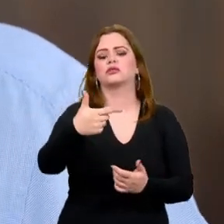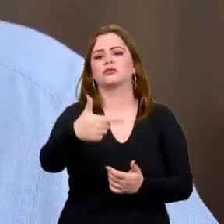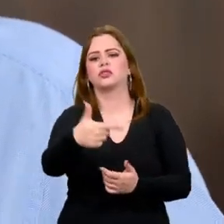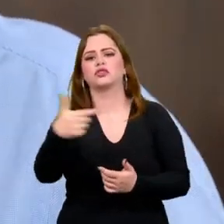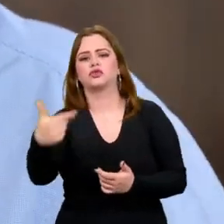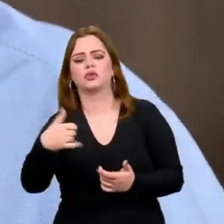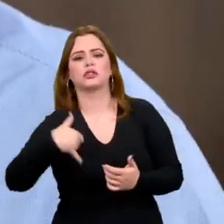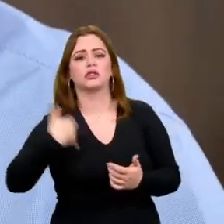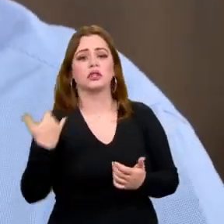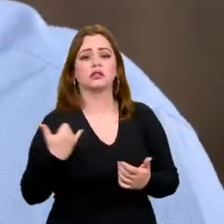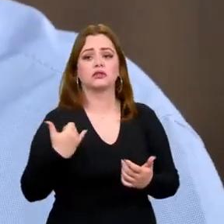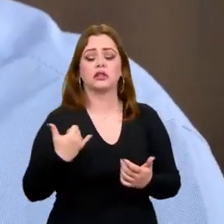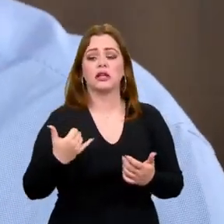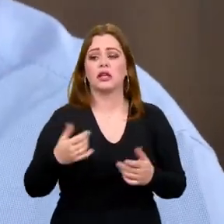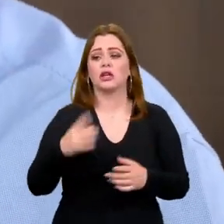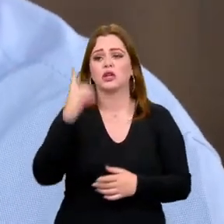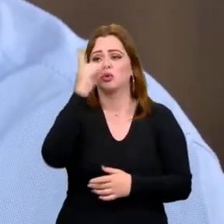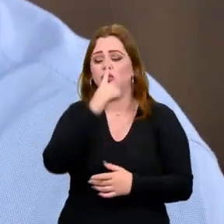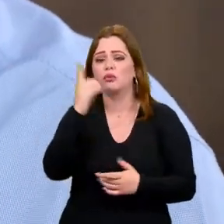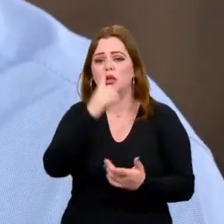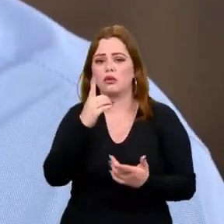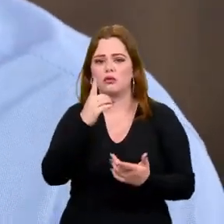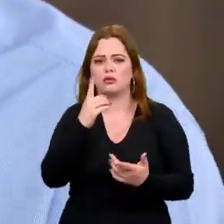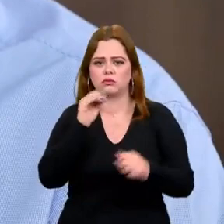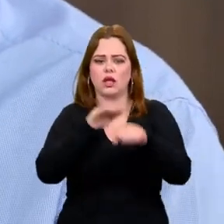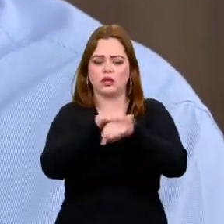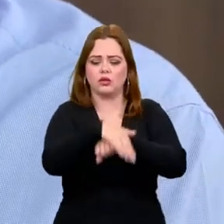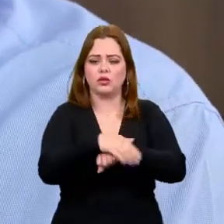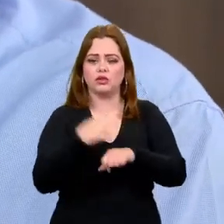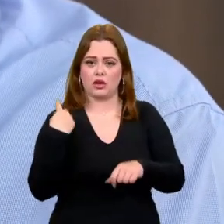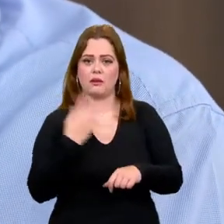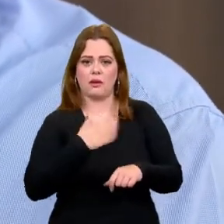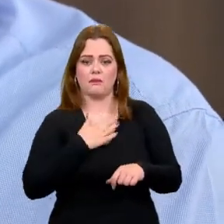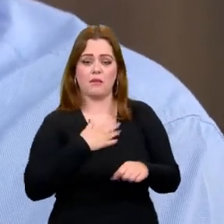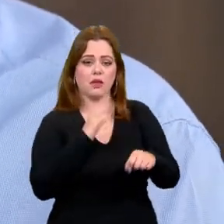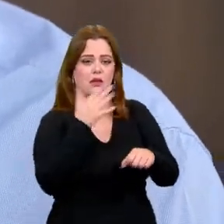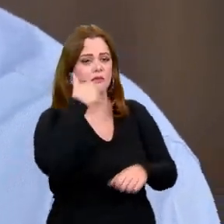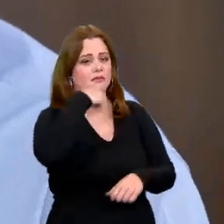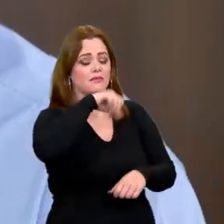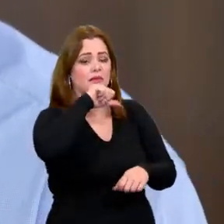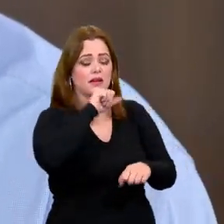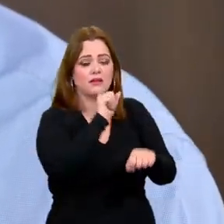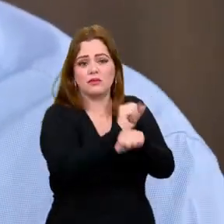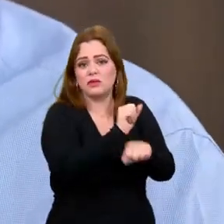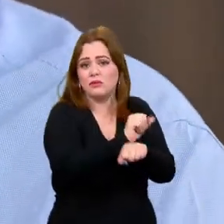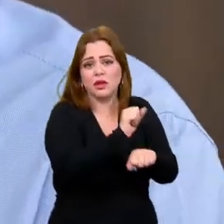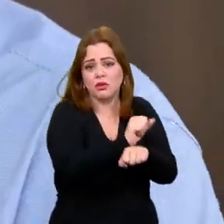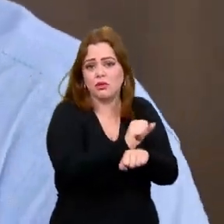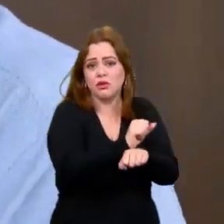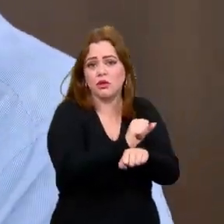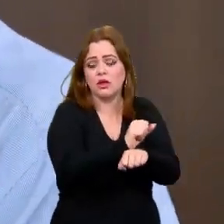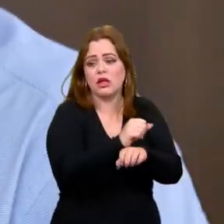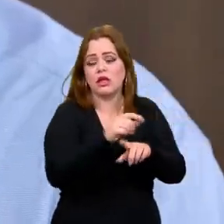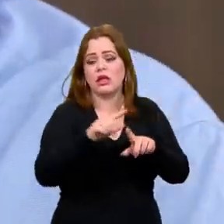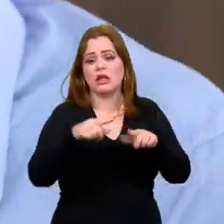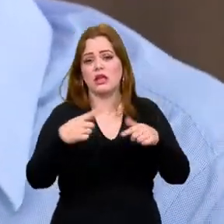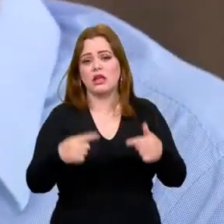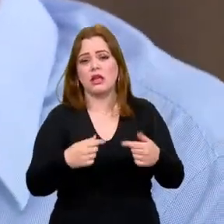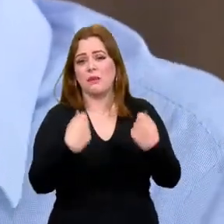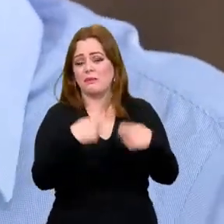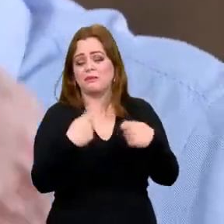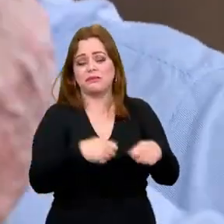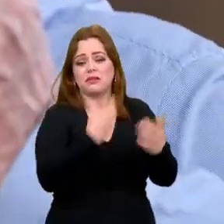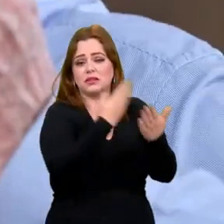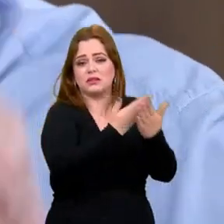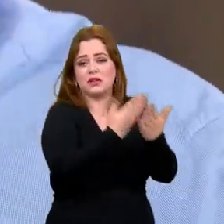então não não jogue fora esse tempo precioso da sua Juventude eu namoro quando você quiser vai para balada